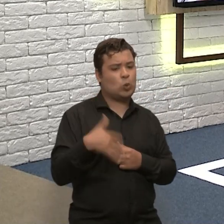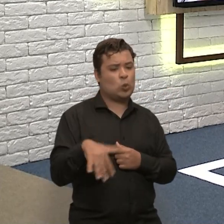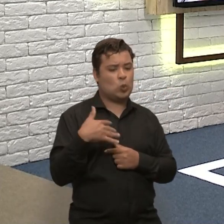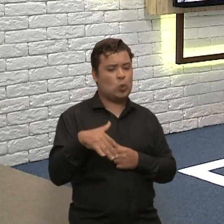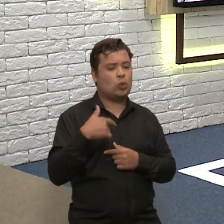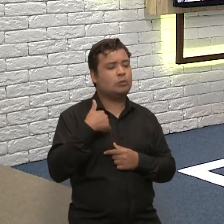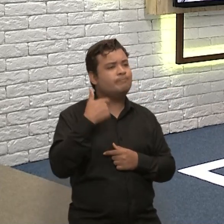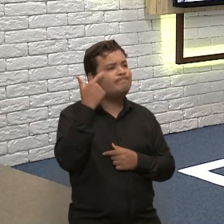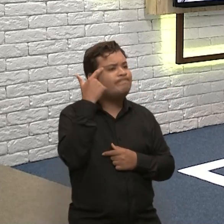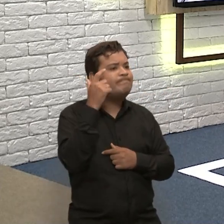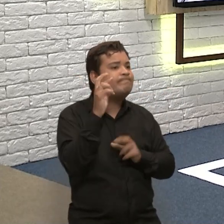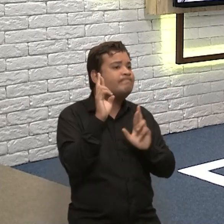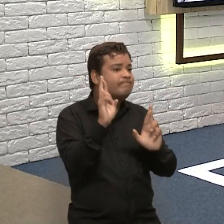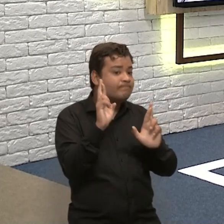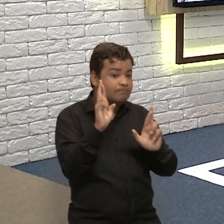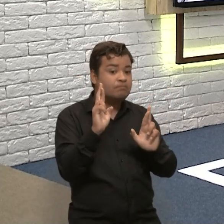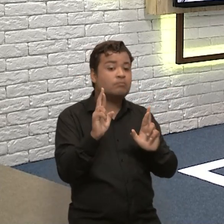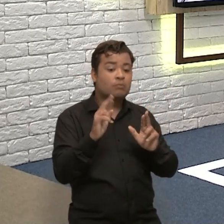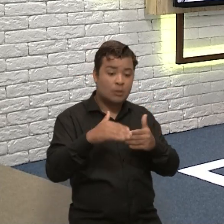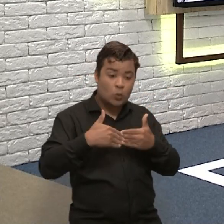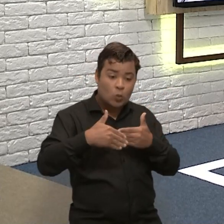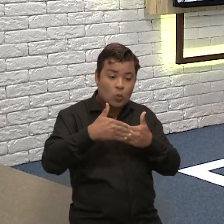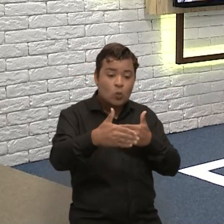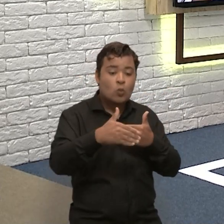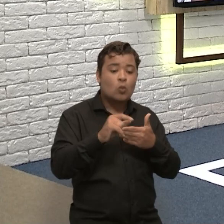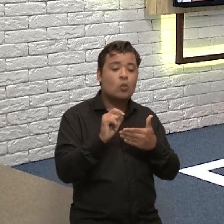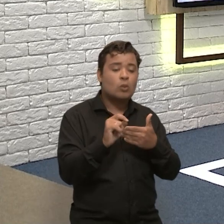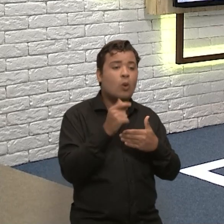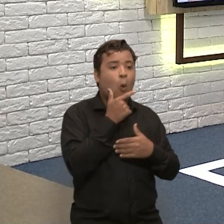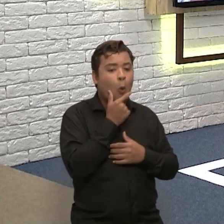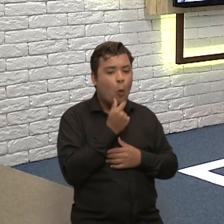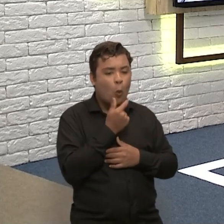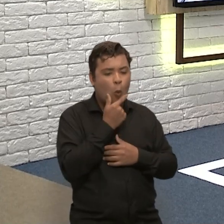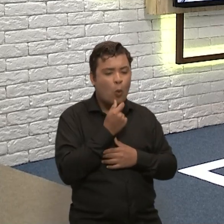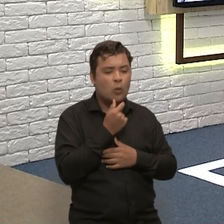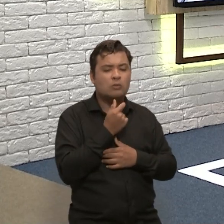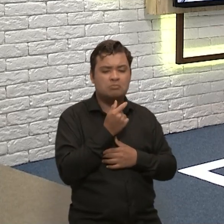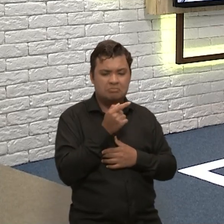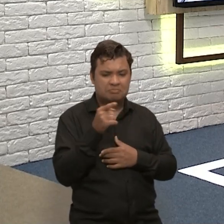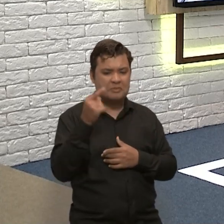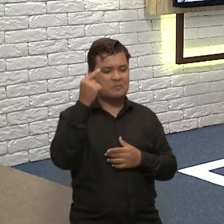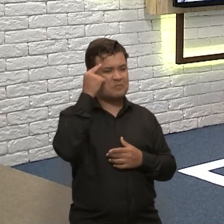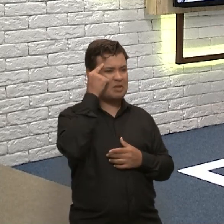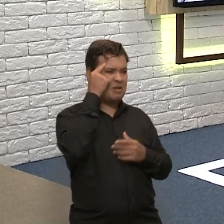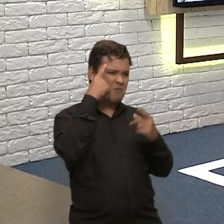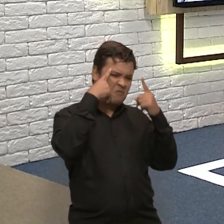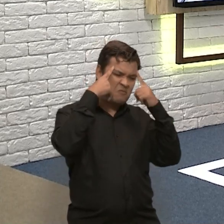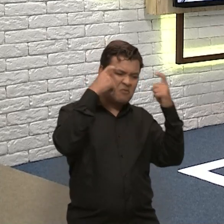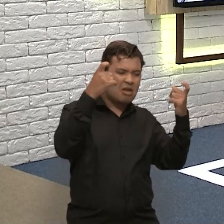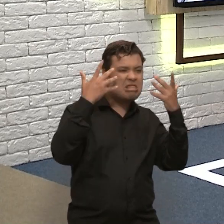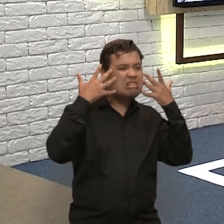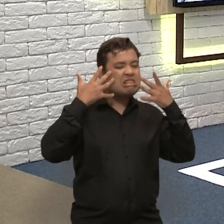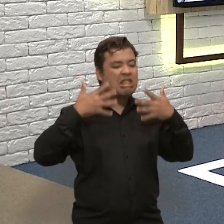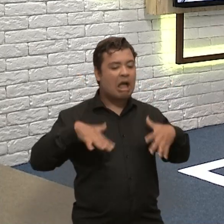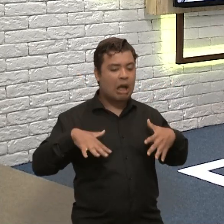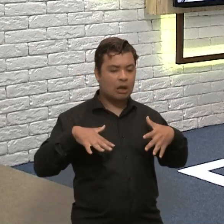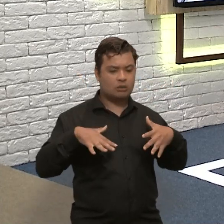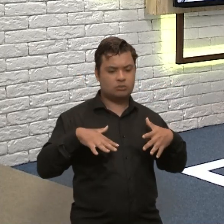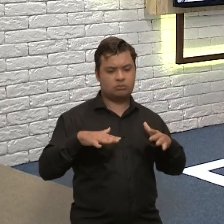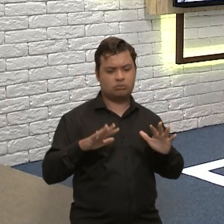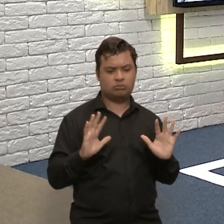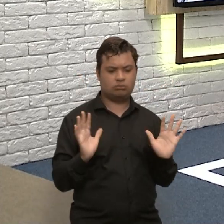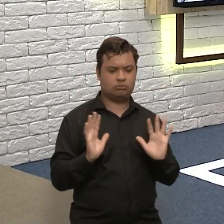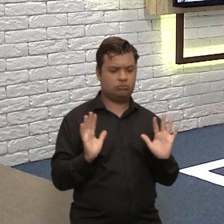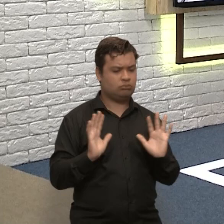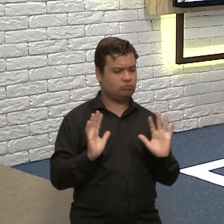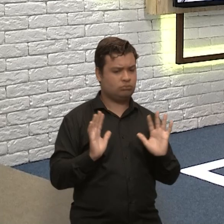que daqui para frente possa evitar que os homens achem que a violência é natural, né? A violência é a primeira forma